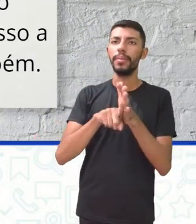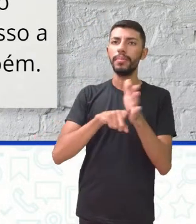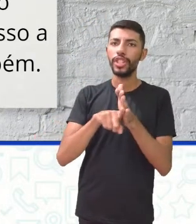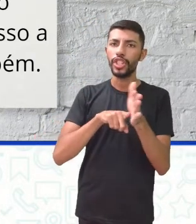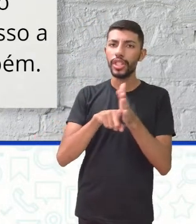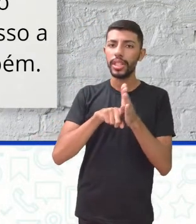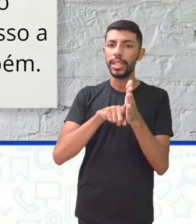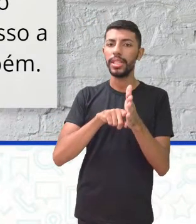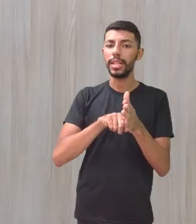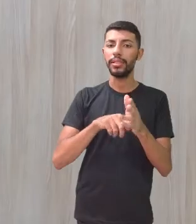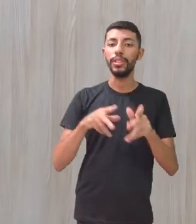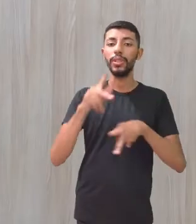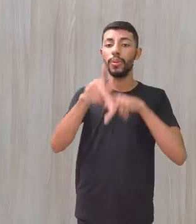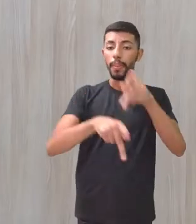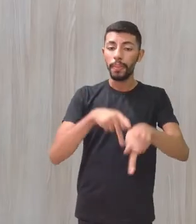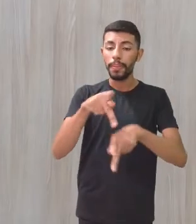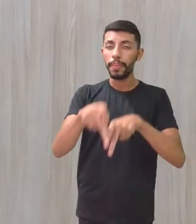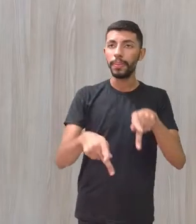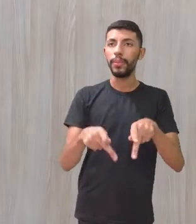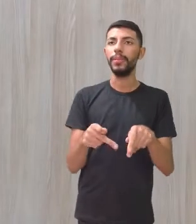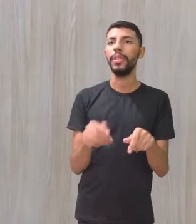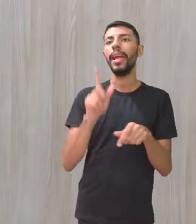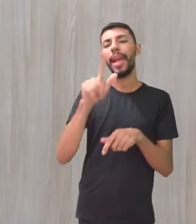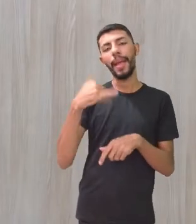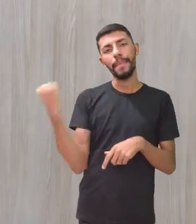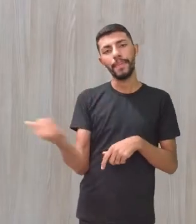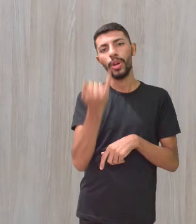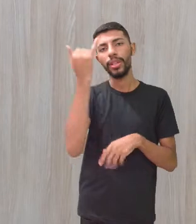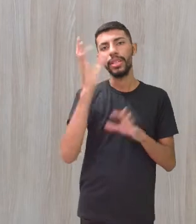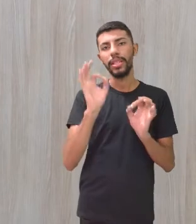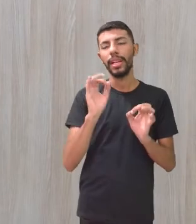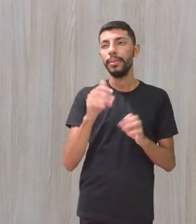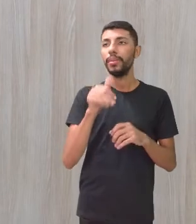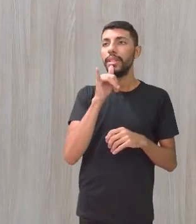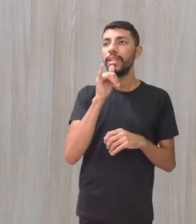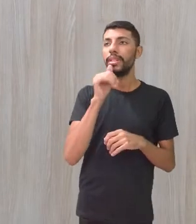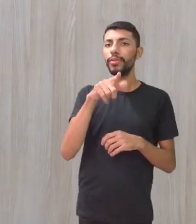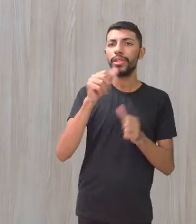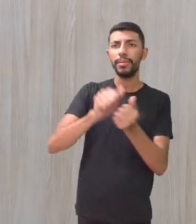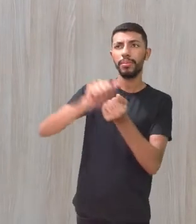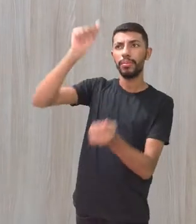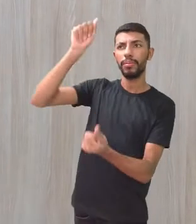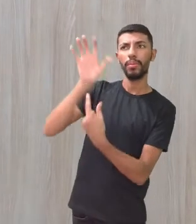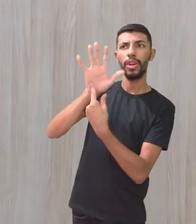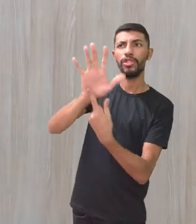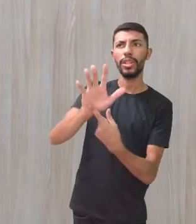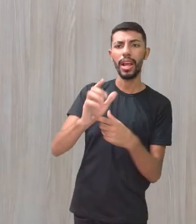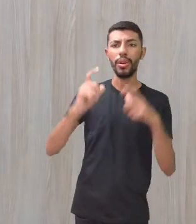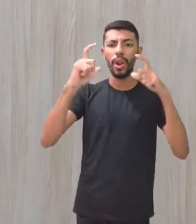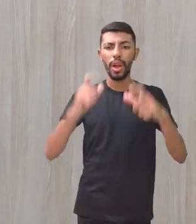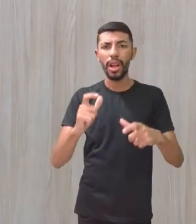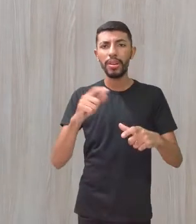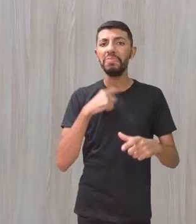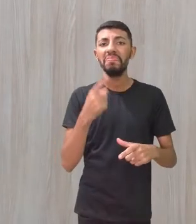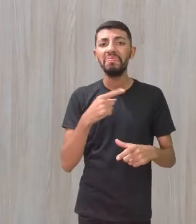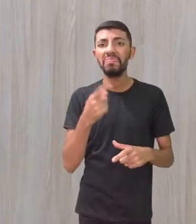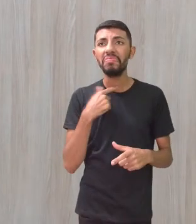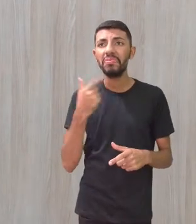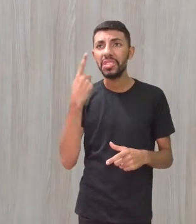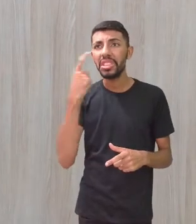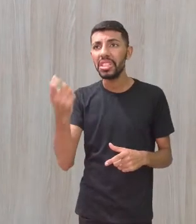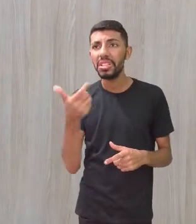é muito importante. Não vai adiantar de nada se você expor o seu cartaz em um ambiente em que ninguém se interesse por aquilo que está